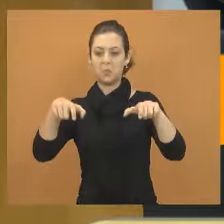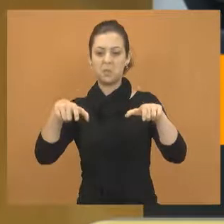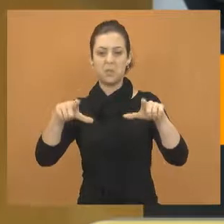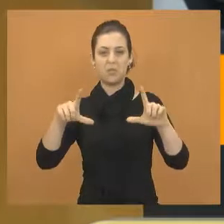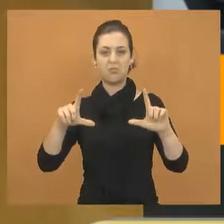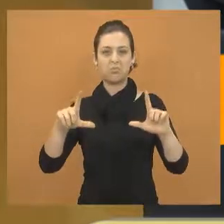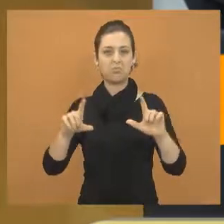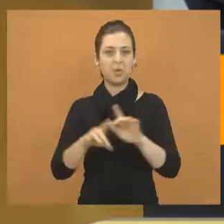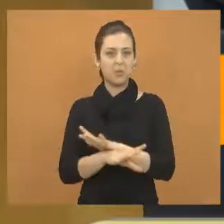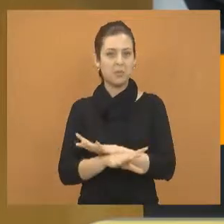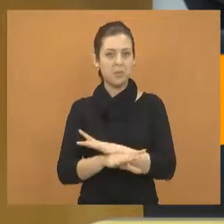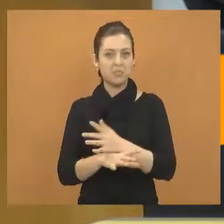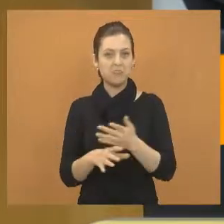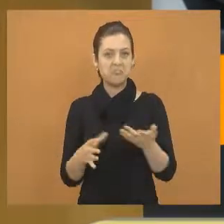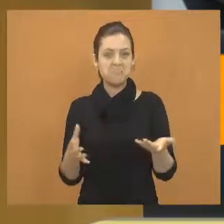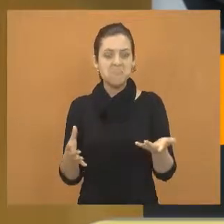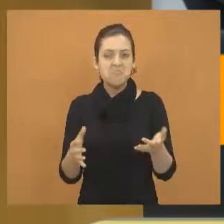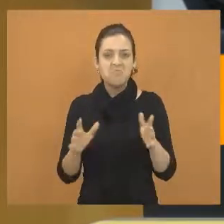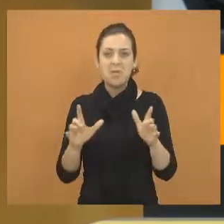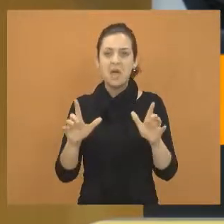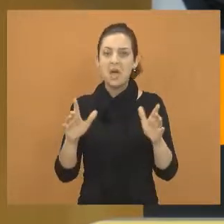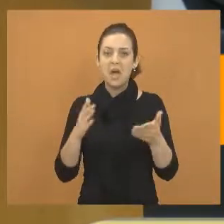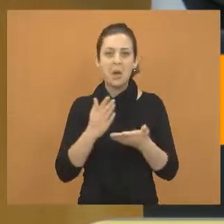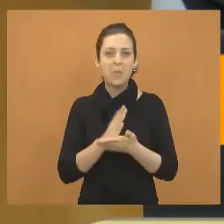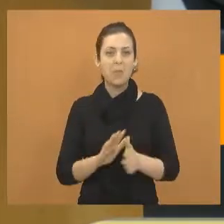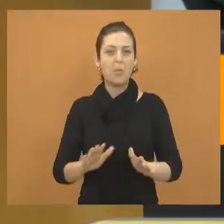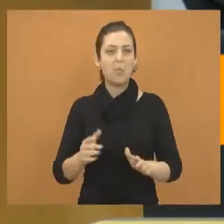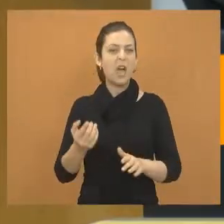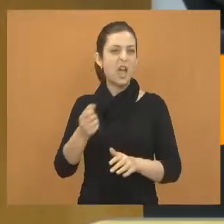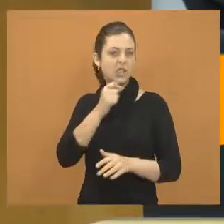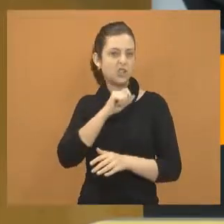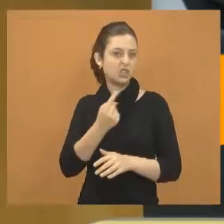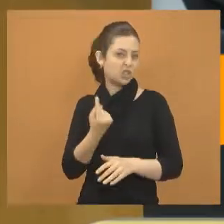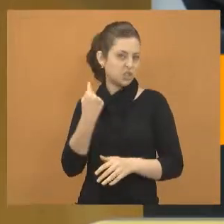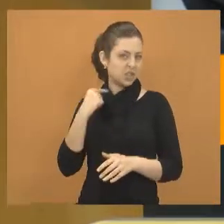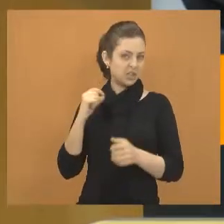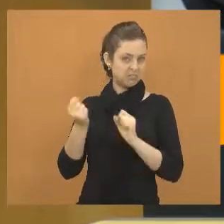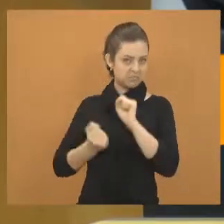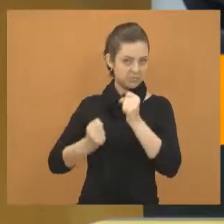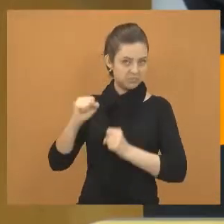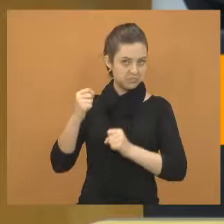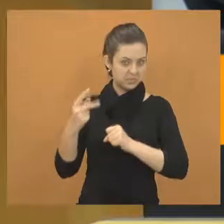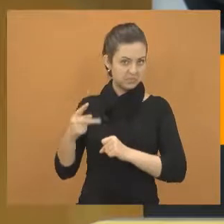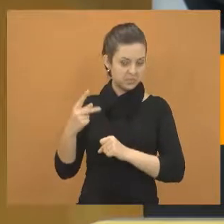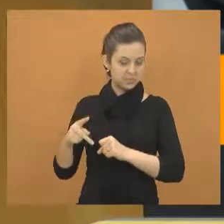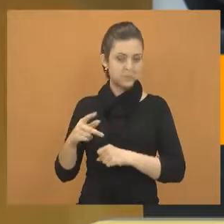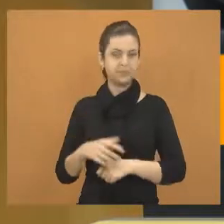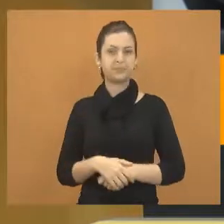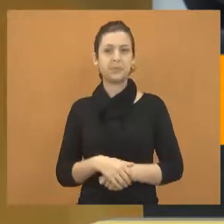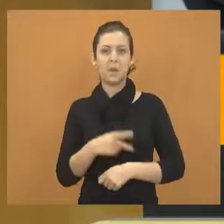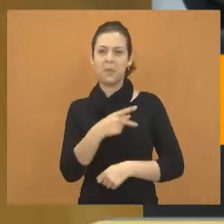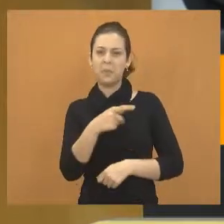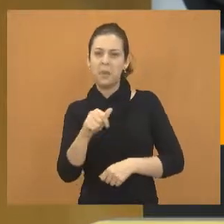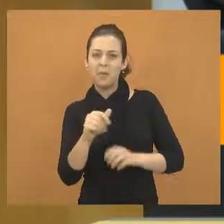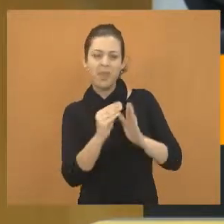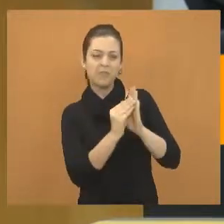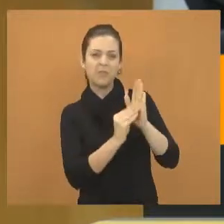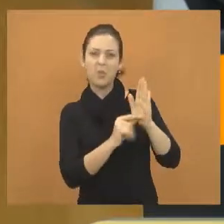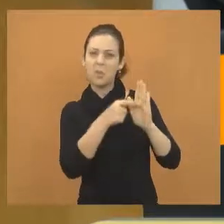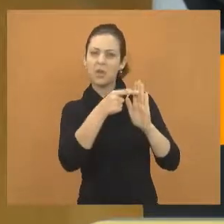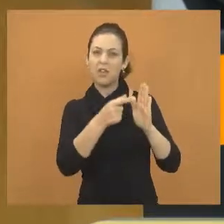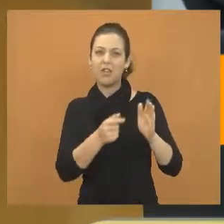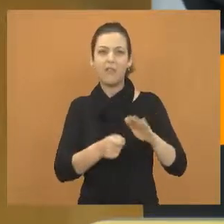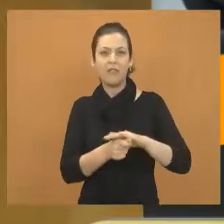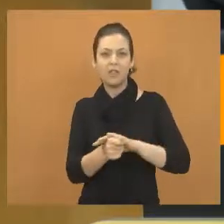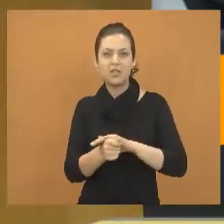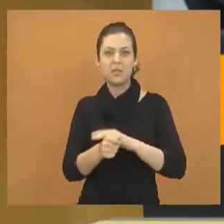futebol. Antigamente tinha alguns campos de fábrica, que hoje já não existe mais. E ali no PPA está dizendo o investimento